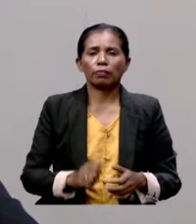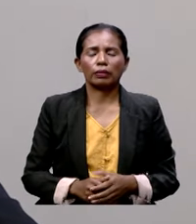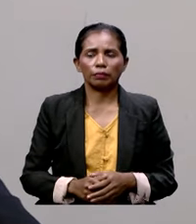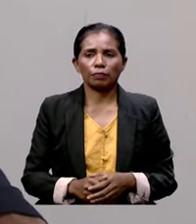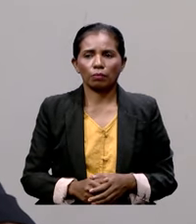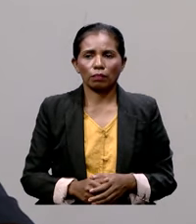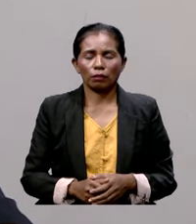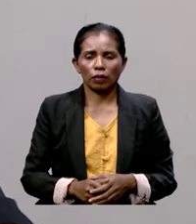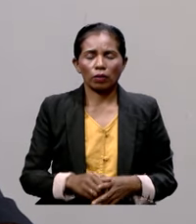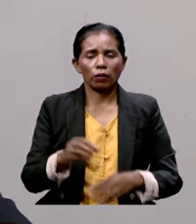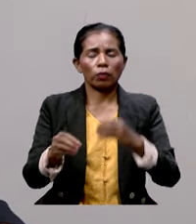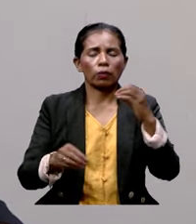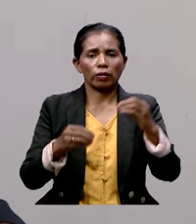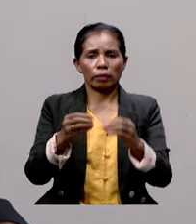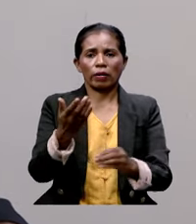a inflação, e a